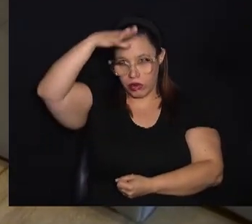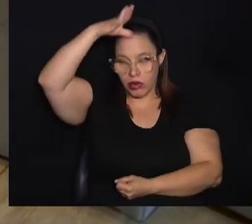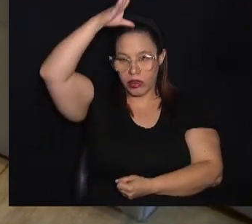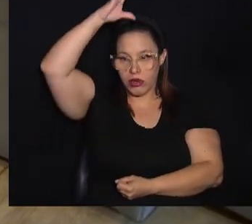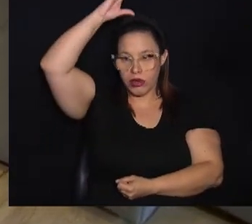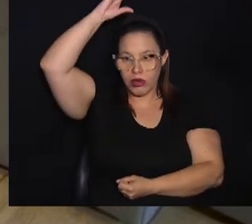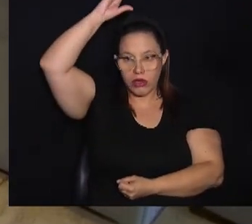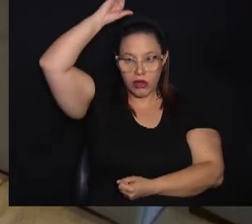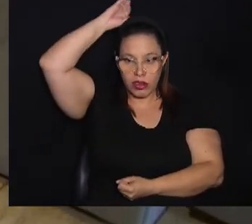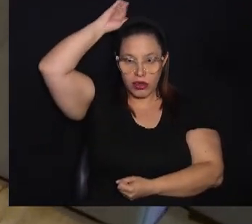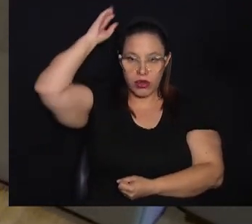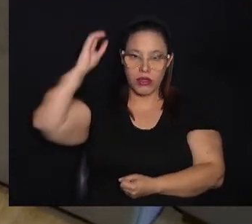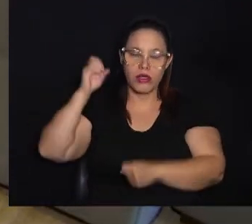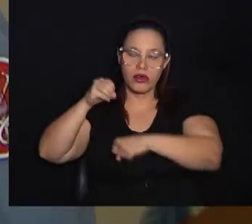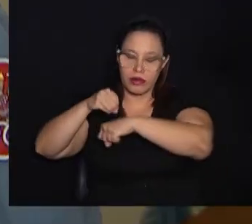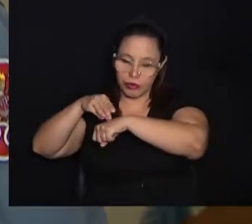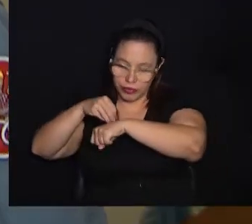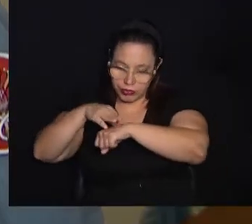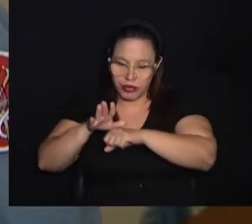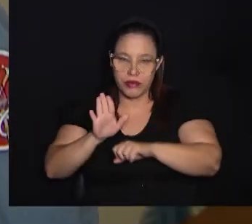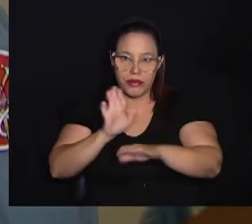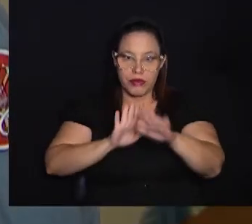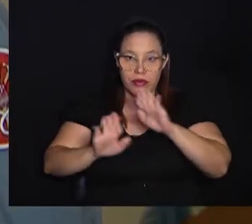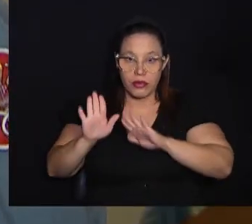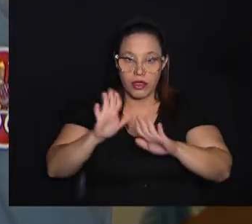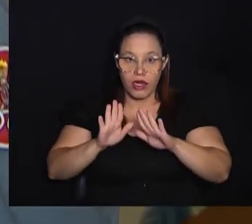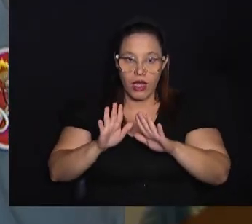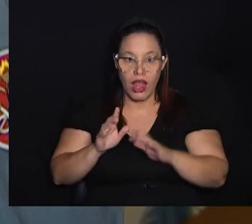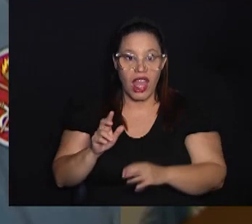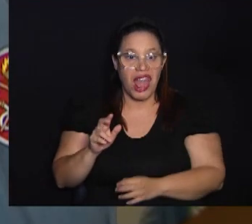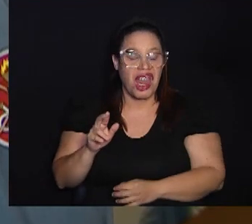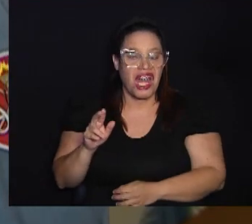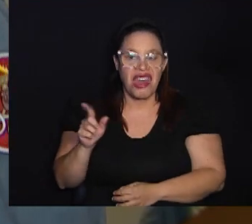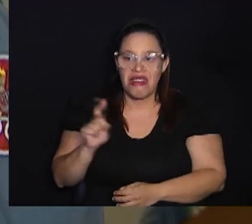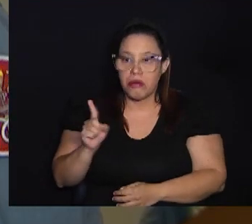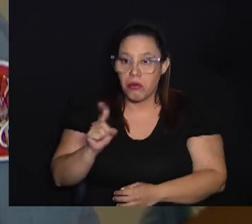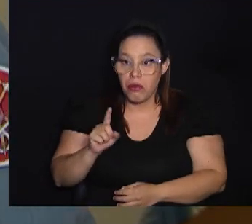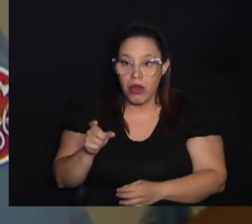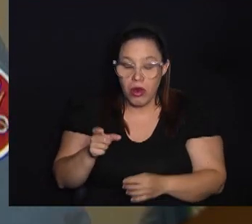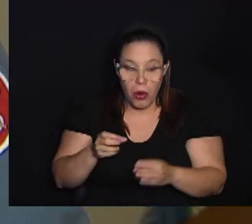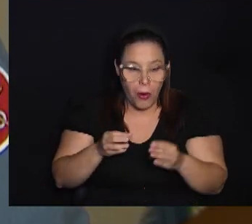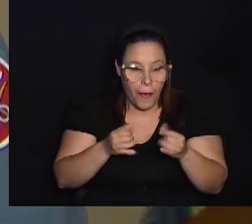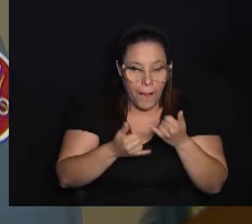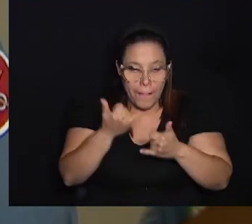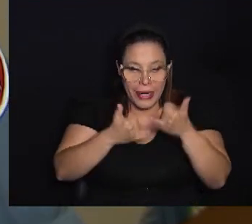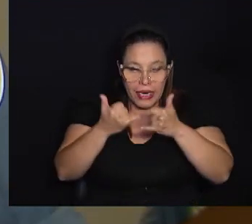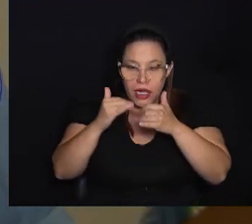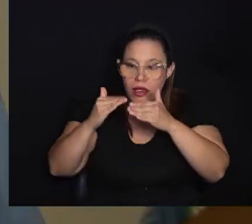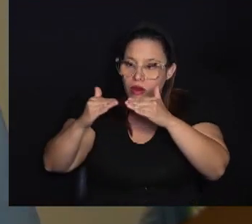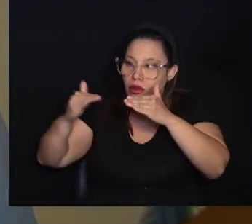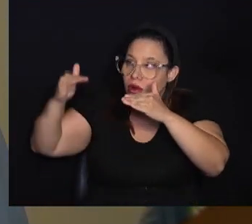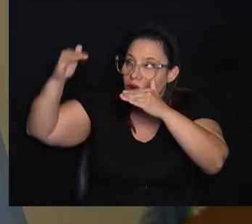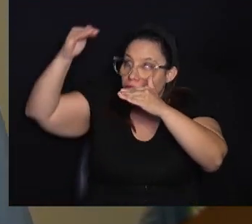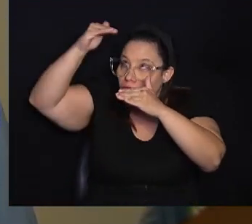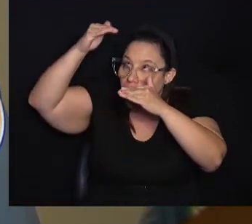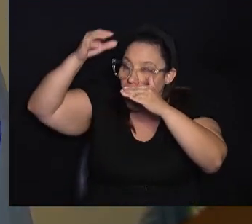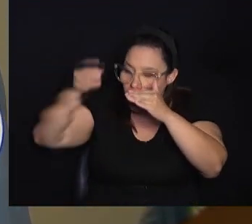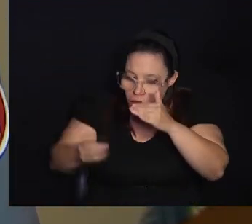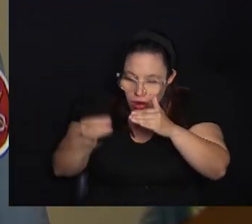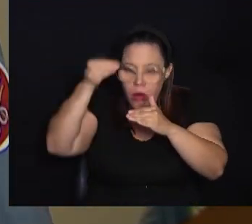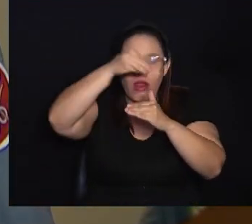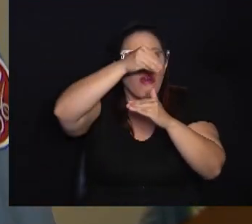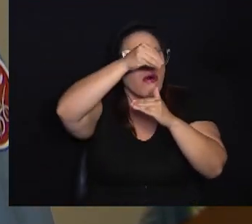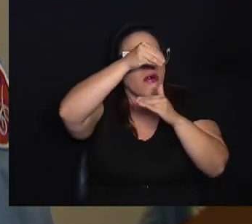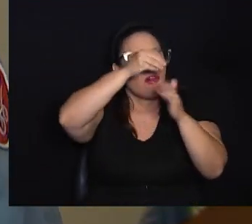Cara, traz dicas de cuidados. Não deixar o brinquedo que a criança gosta em lugares altos, porque a criança ela gosta de escalar,